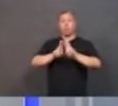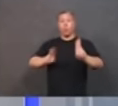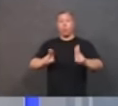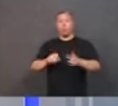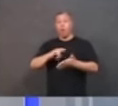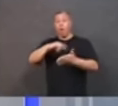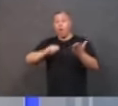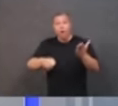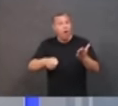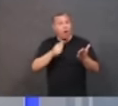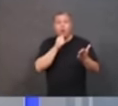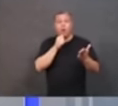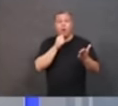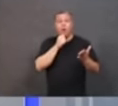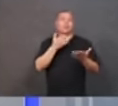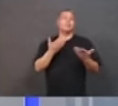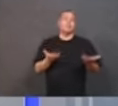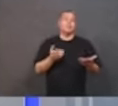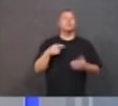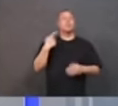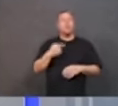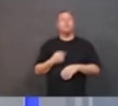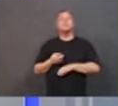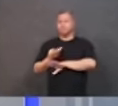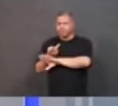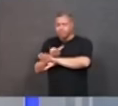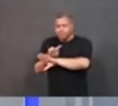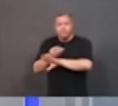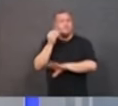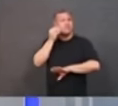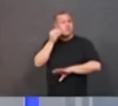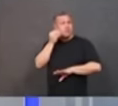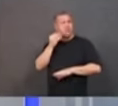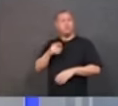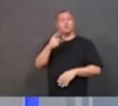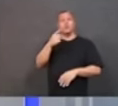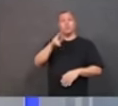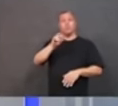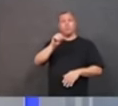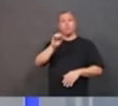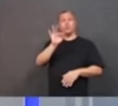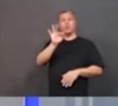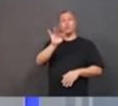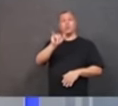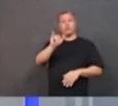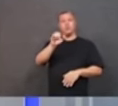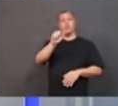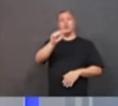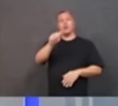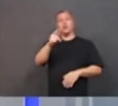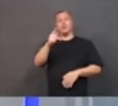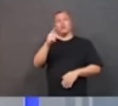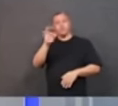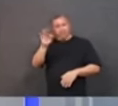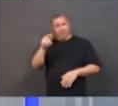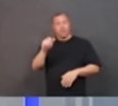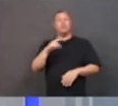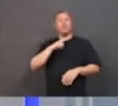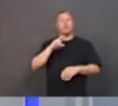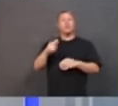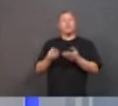essa assinatura. Então, nós temos de ir atrás para fazer assinatura com o PROFIAP, justamente para